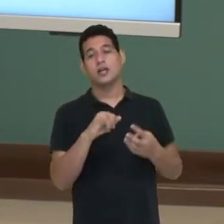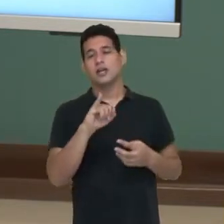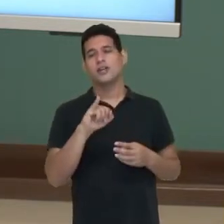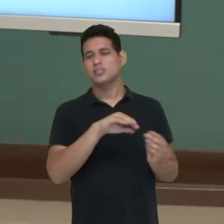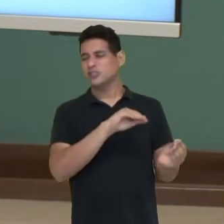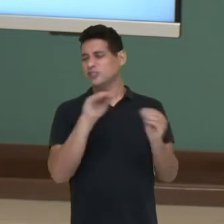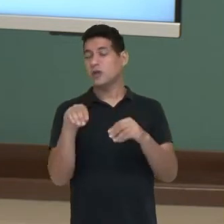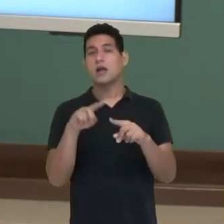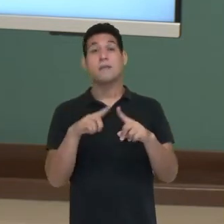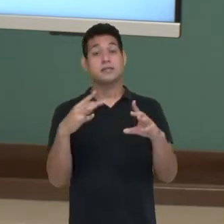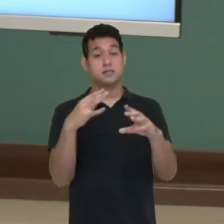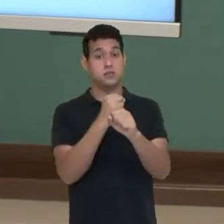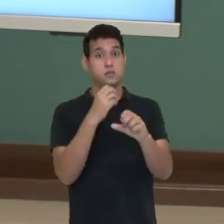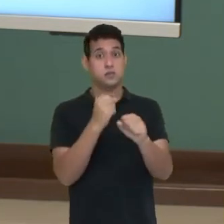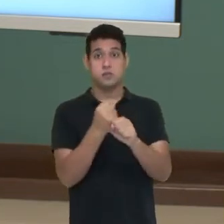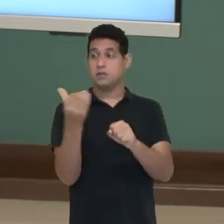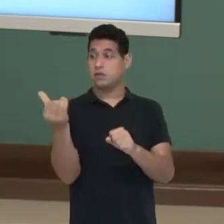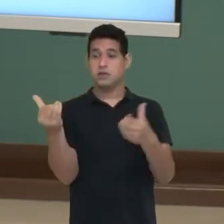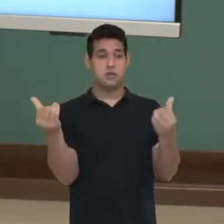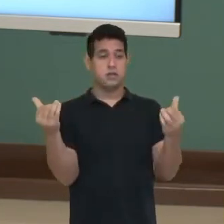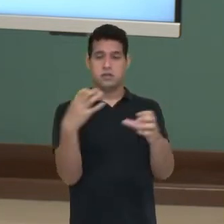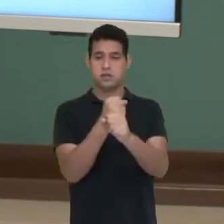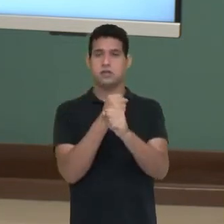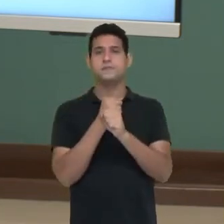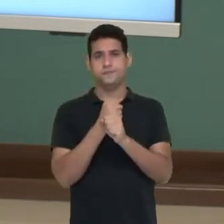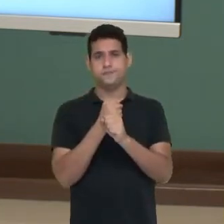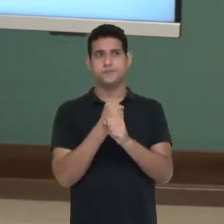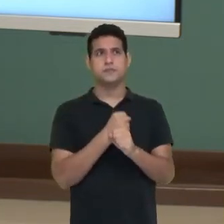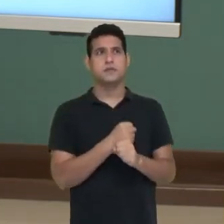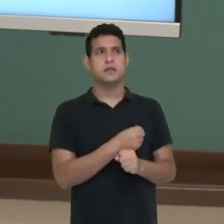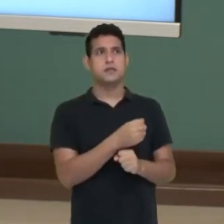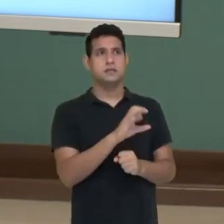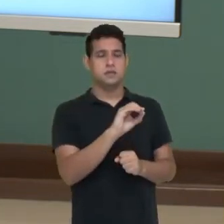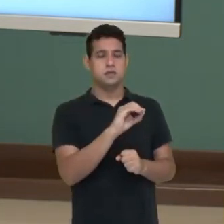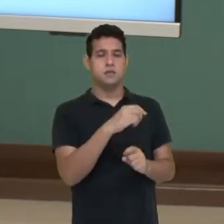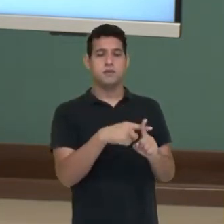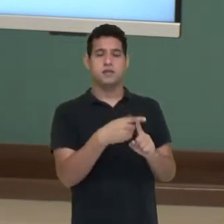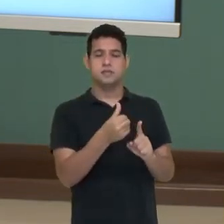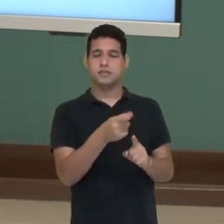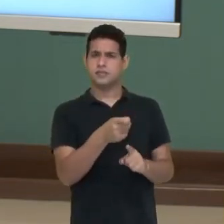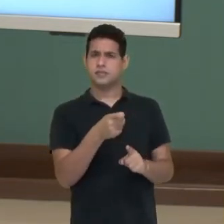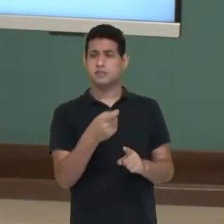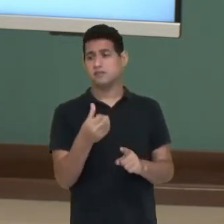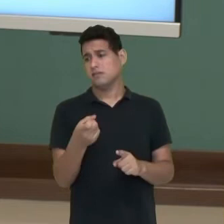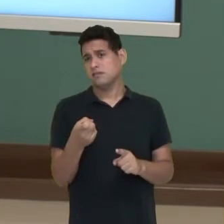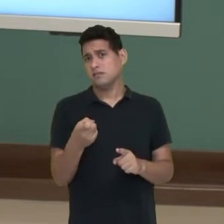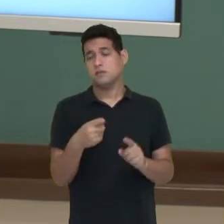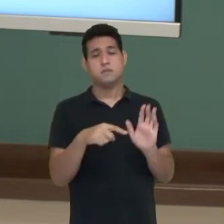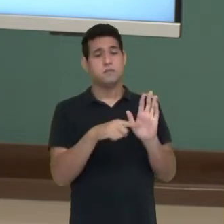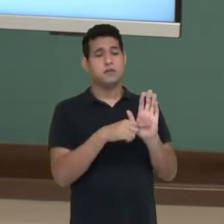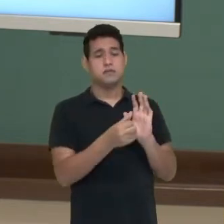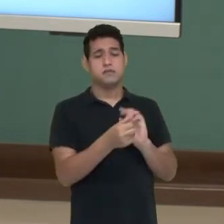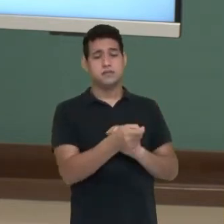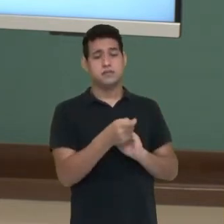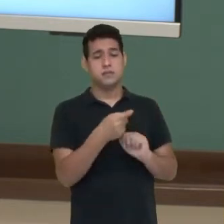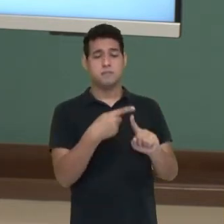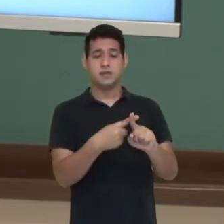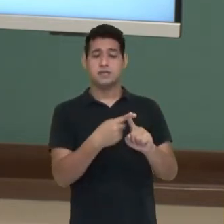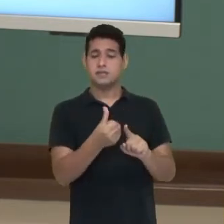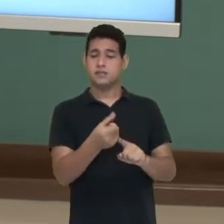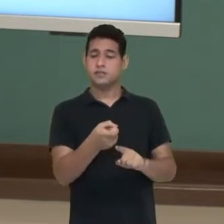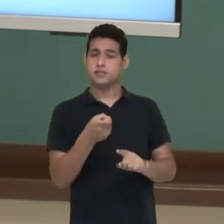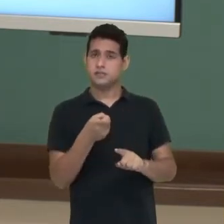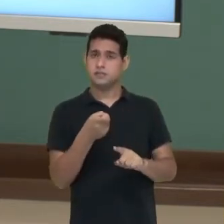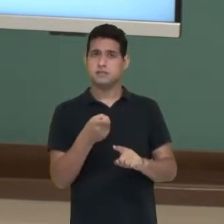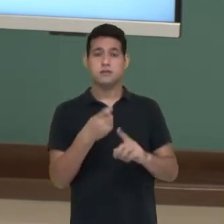soma 6x em ambos os lados, ambos os membros. 0 mais 6x, 6x. Menos 6x mais